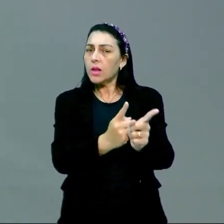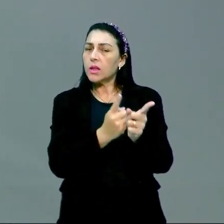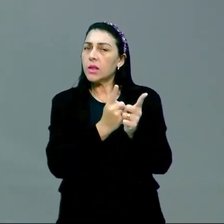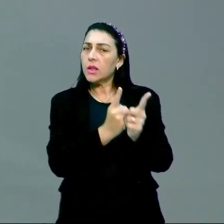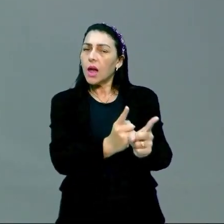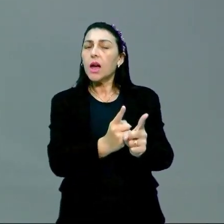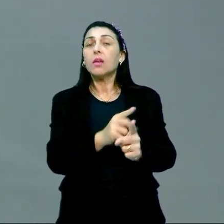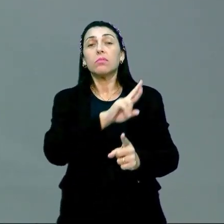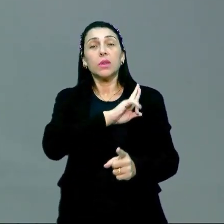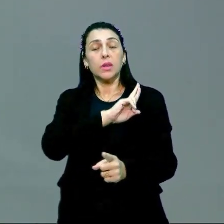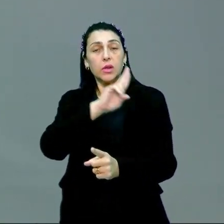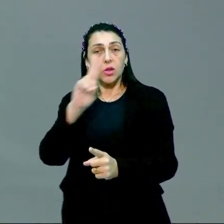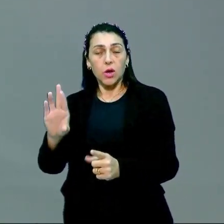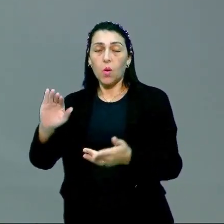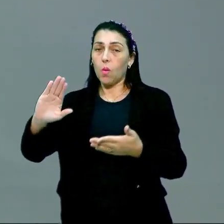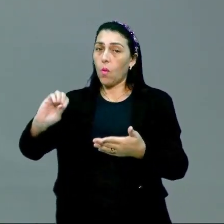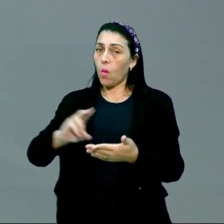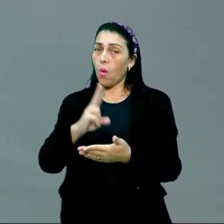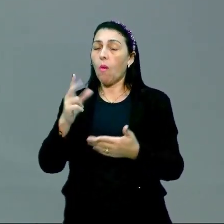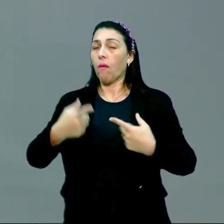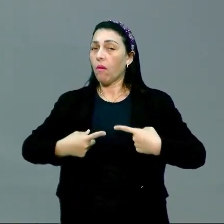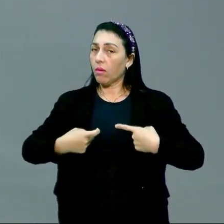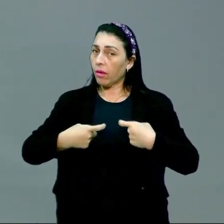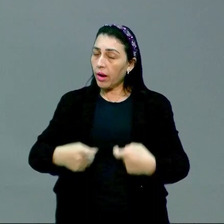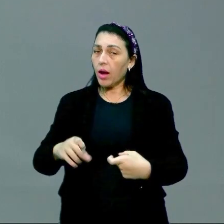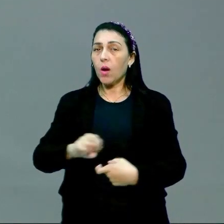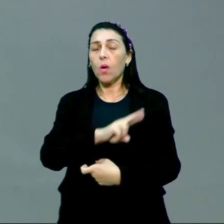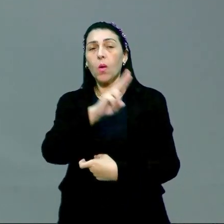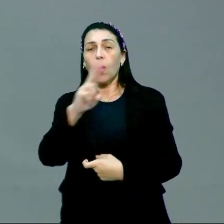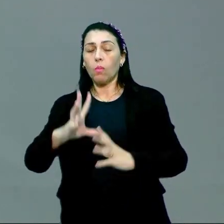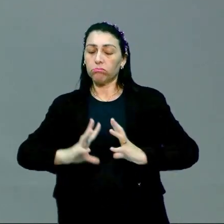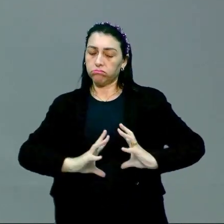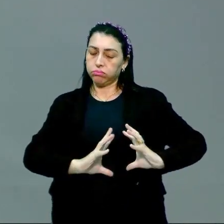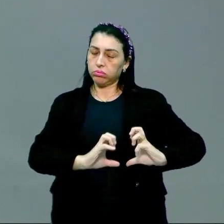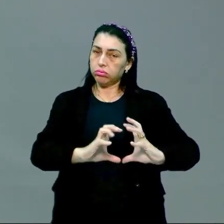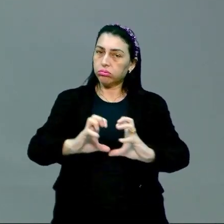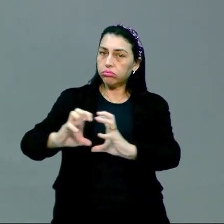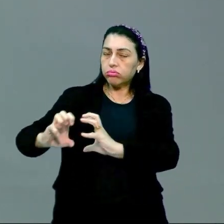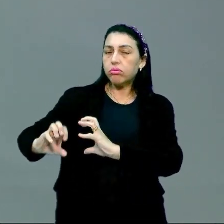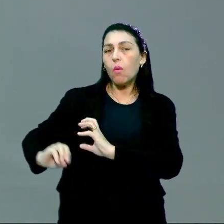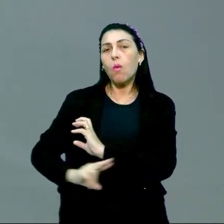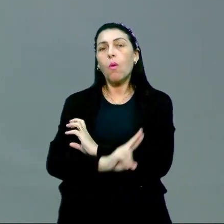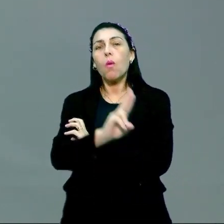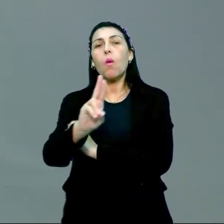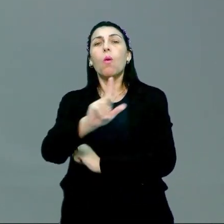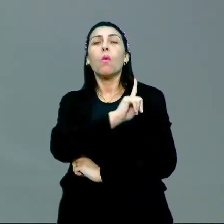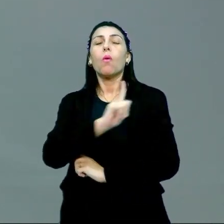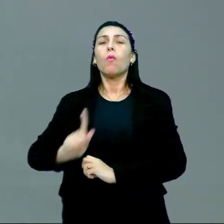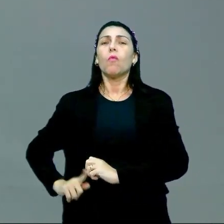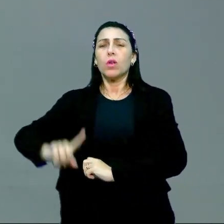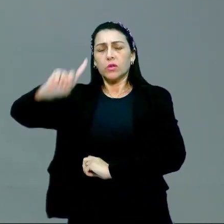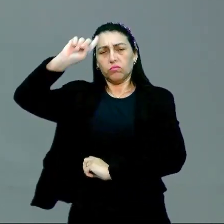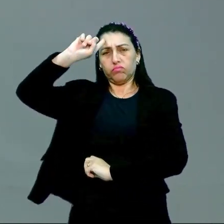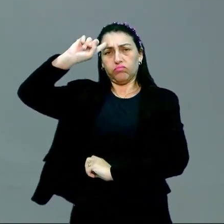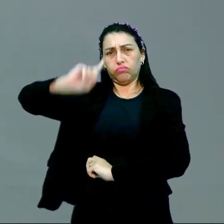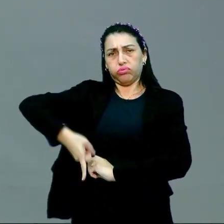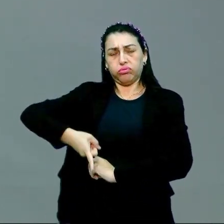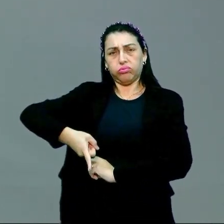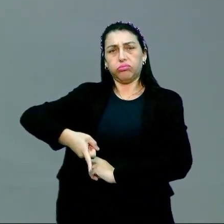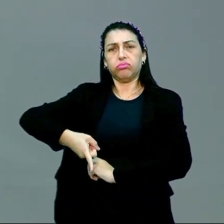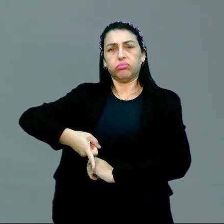ela religiosa, ou algum tipo de guerra, ou algum tipo de conflito, ou algum tipo de governo totalitário, né? As